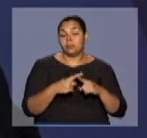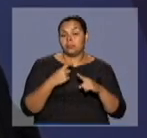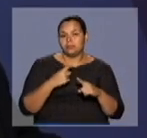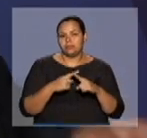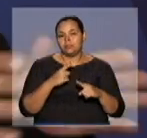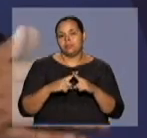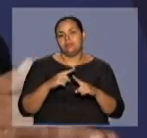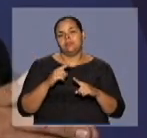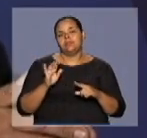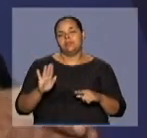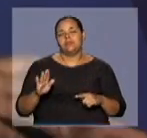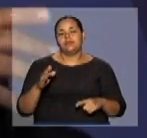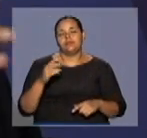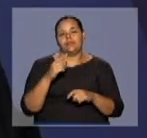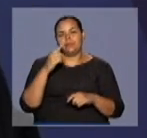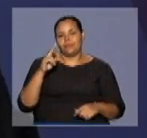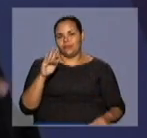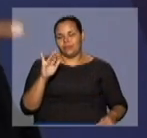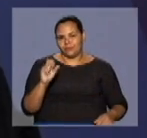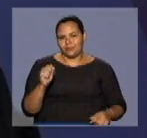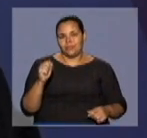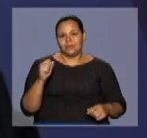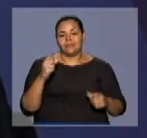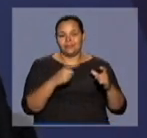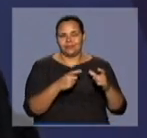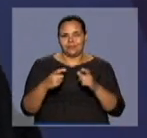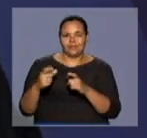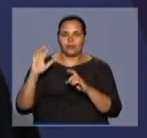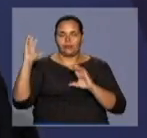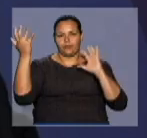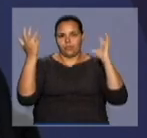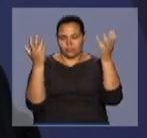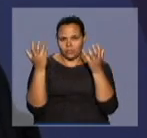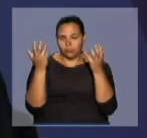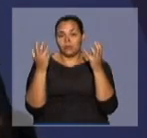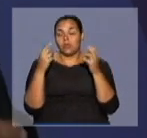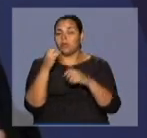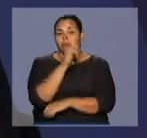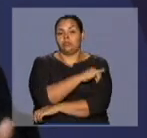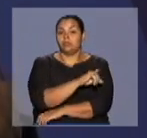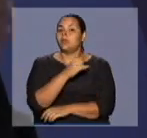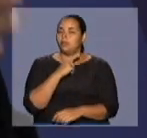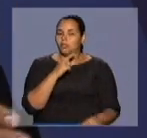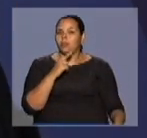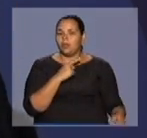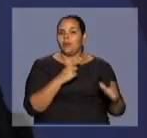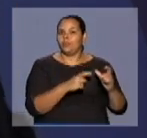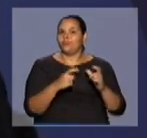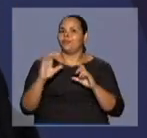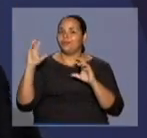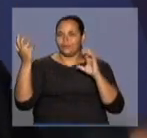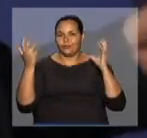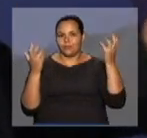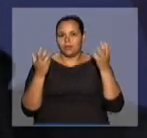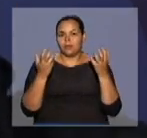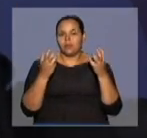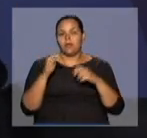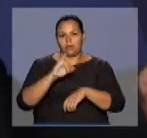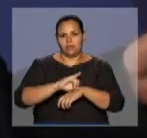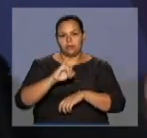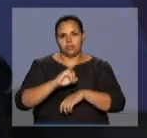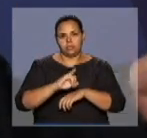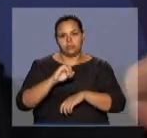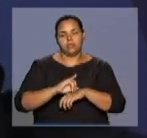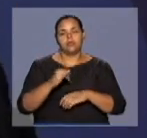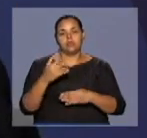acontece? Como nós falamos, o vírus circula nas áreas de floresta. O Rio de Janeiro tem muita área de floresta, inclusive a